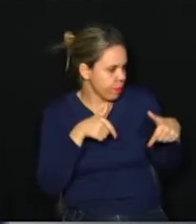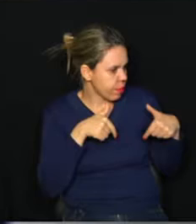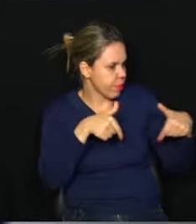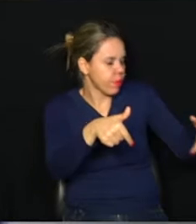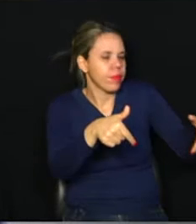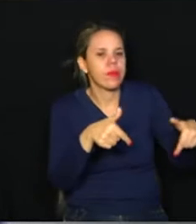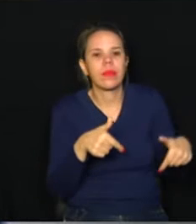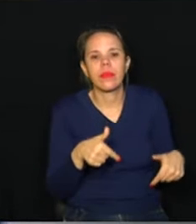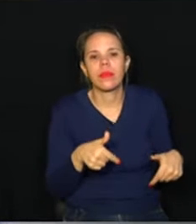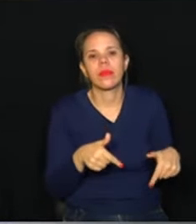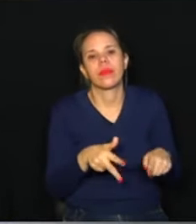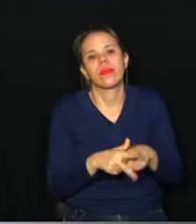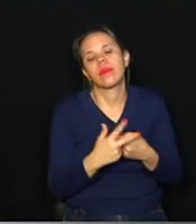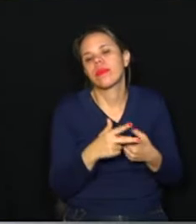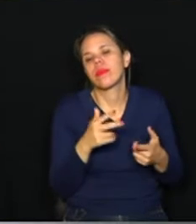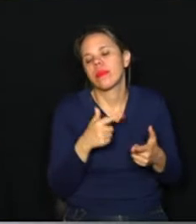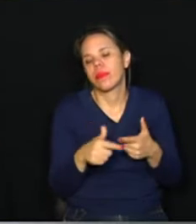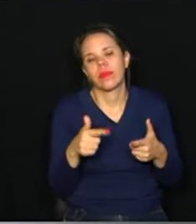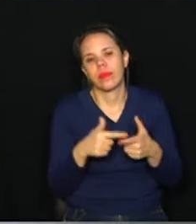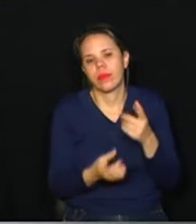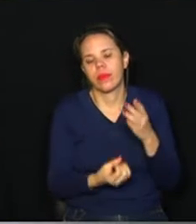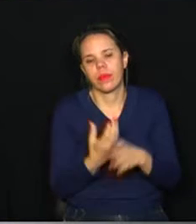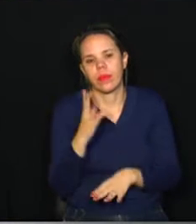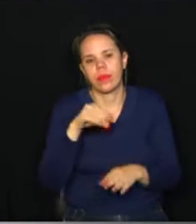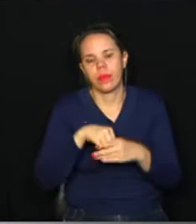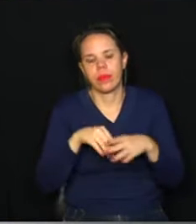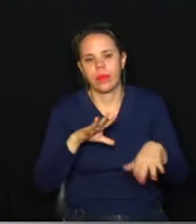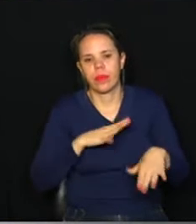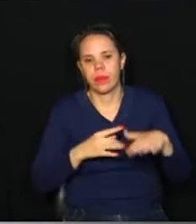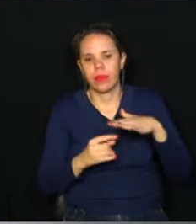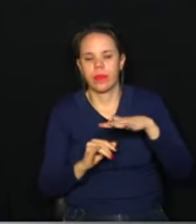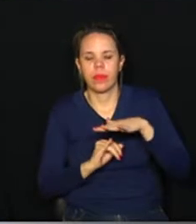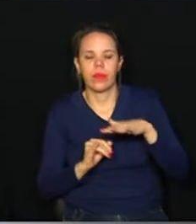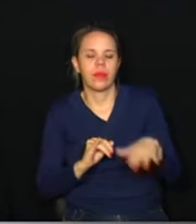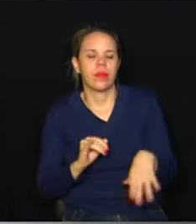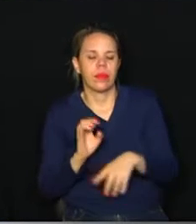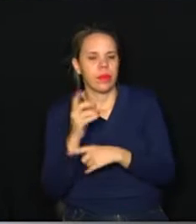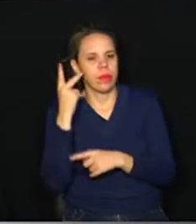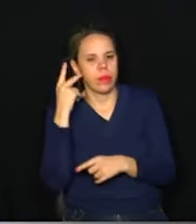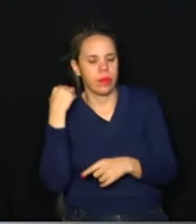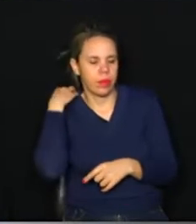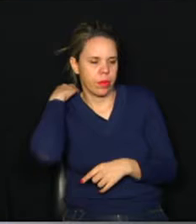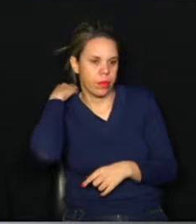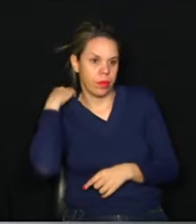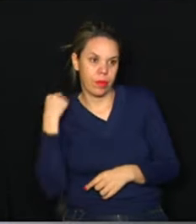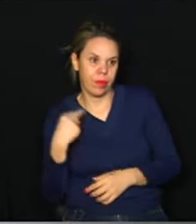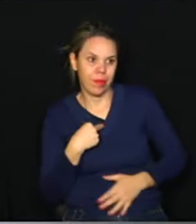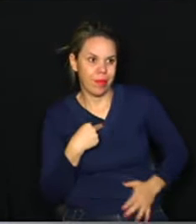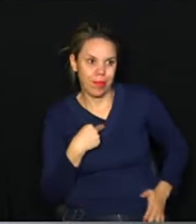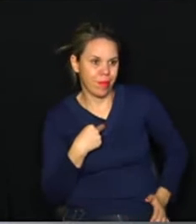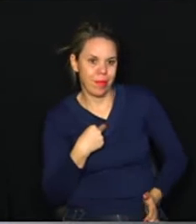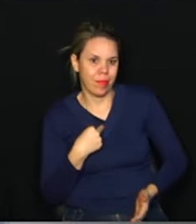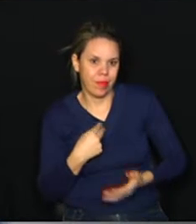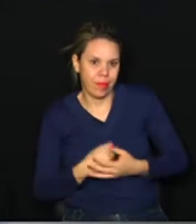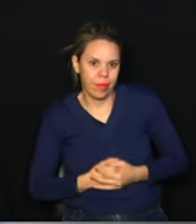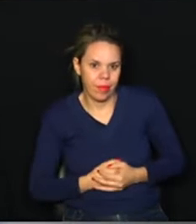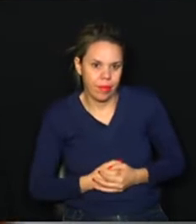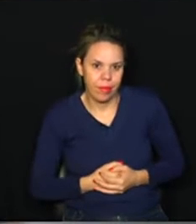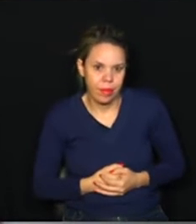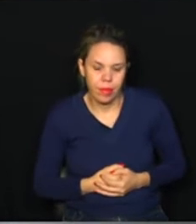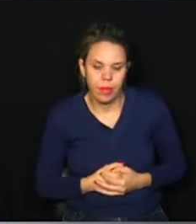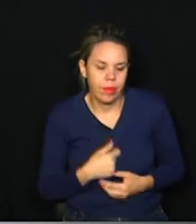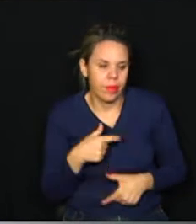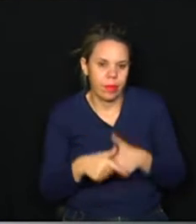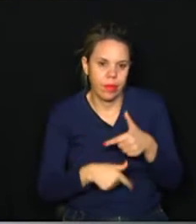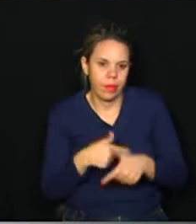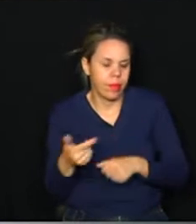correção desse rumo. Os municípios do estado de São Paulo não têm a menor condição de exercer as